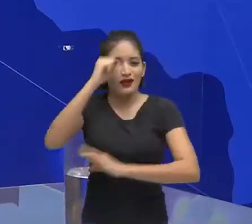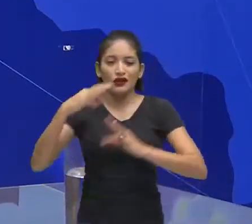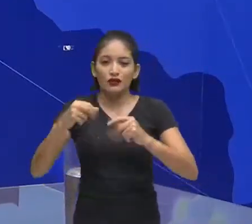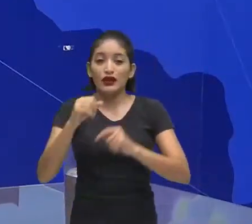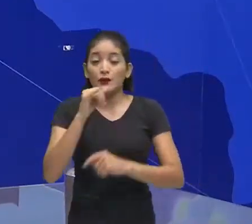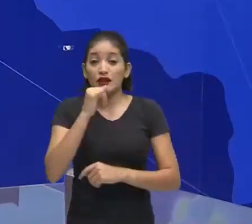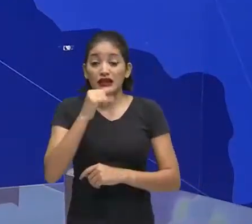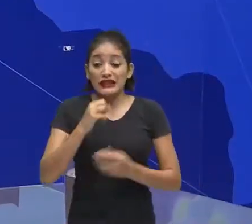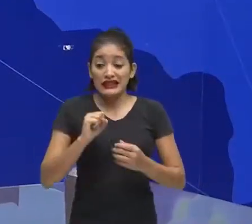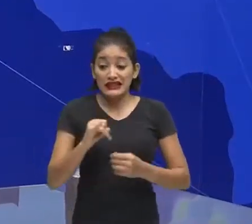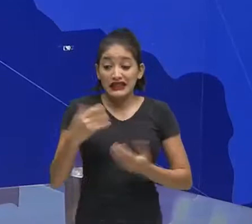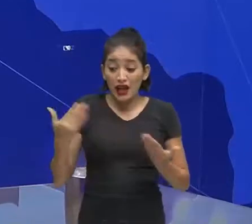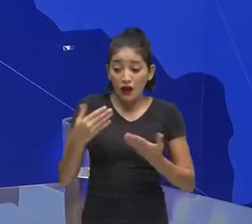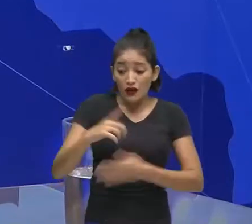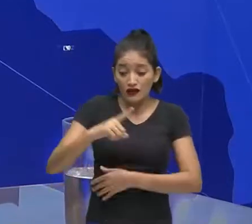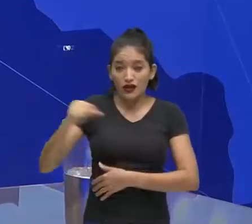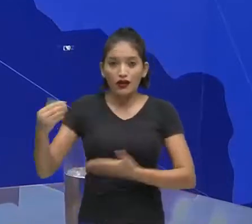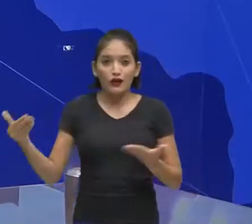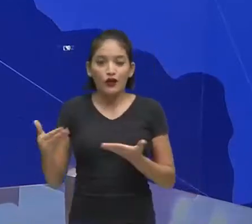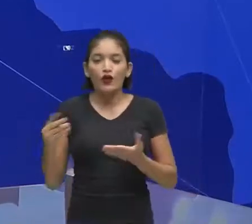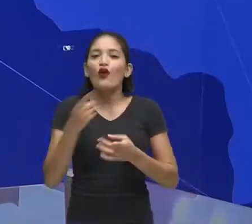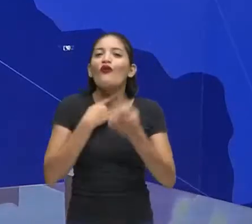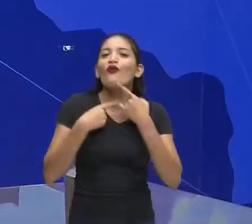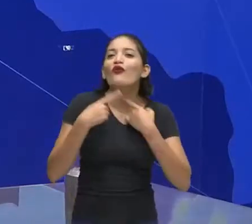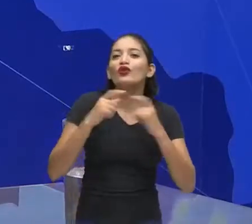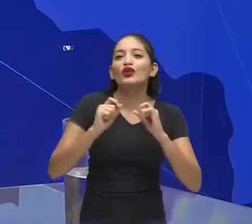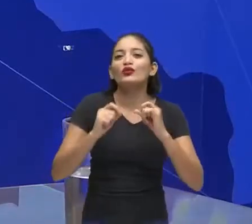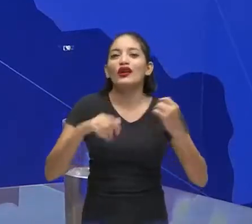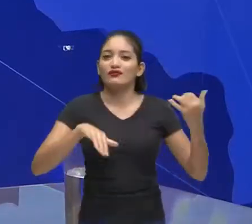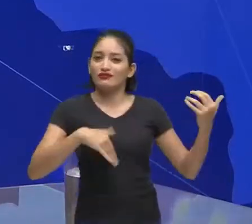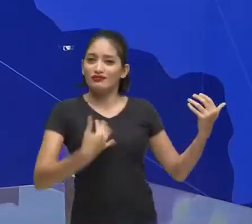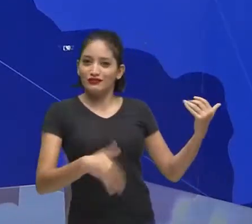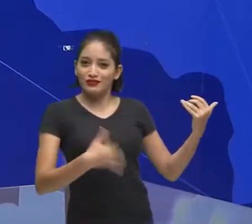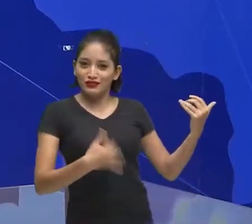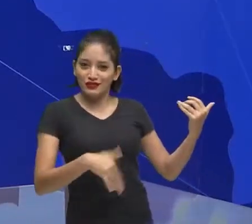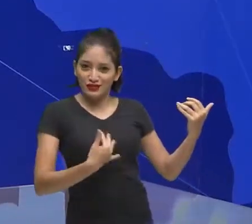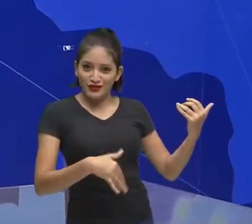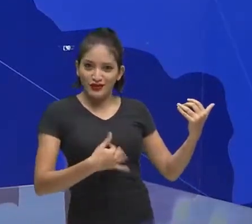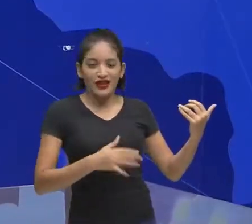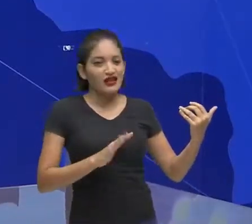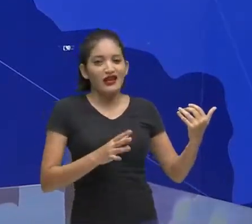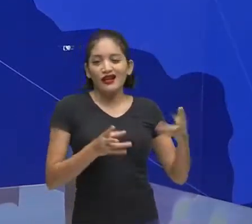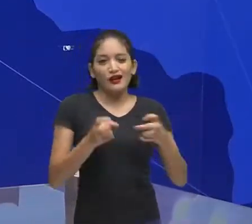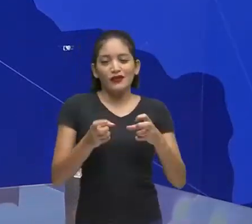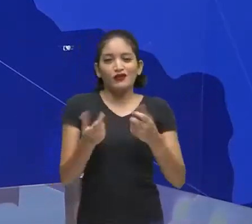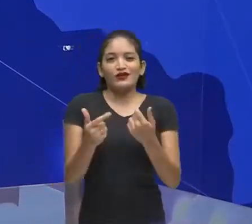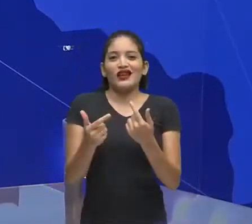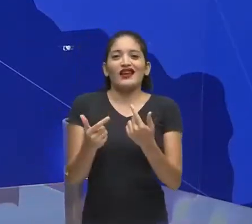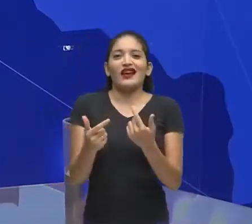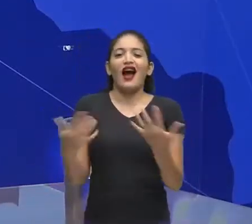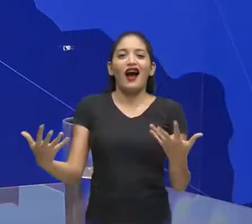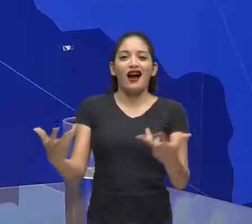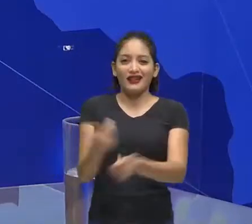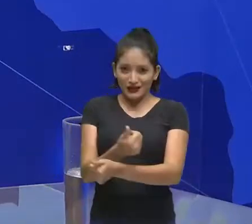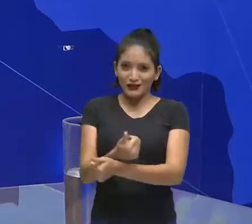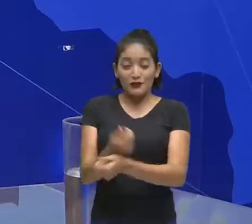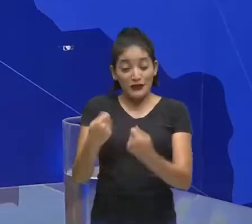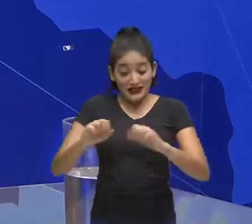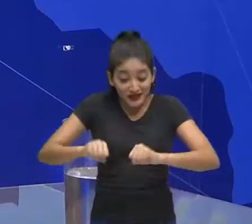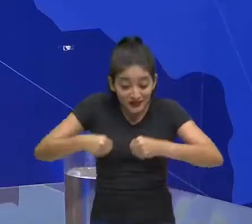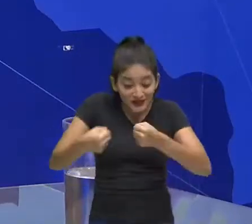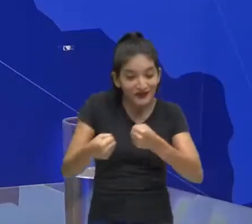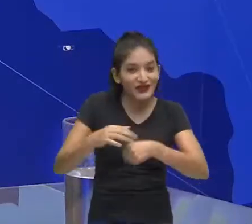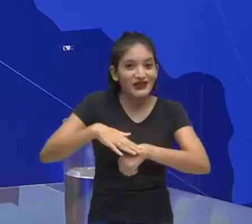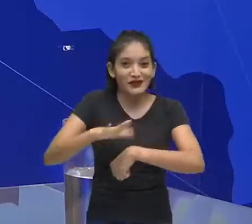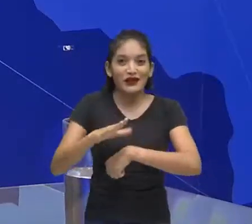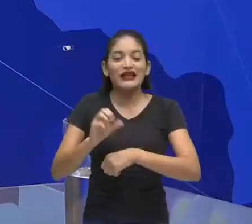sair daqui hoje, uma das minhas grandes vontades é aprender a tocar violão. Já percebi que não tenho muita aptidão, vou ter que me esforçar um pouco mais.